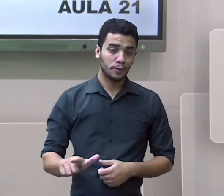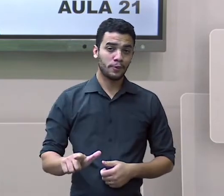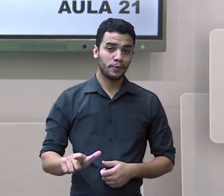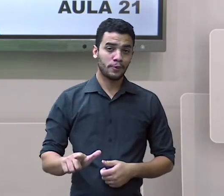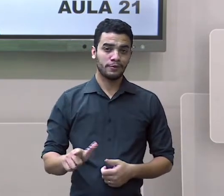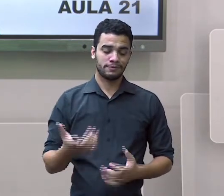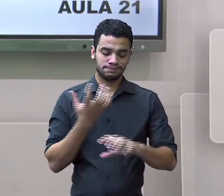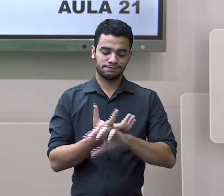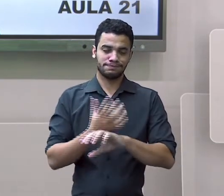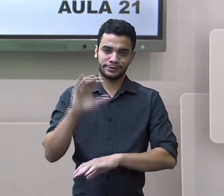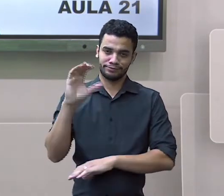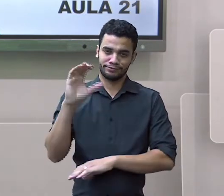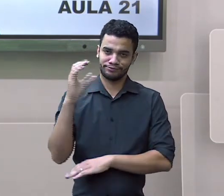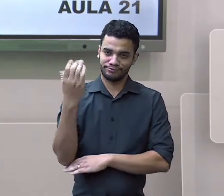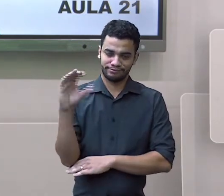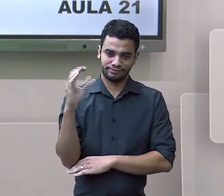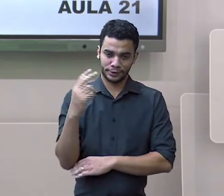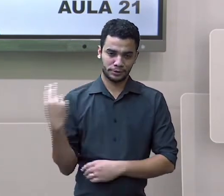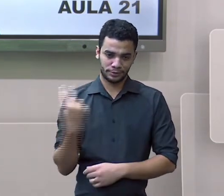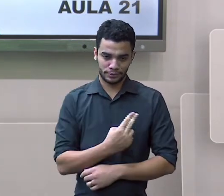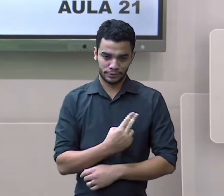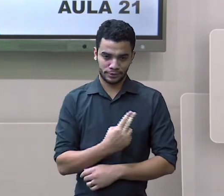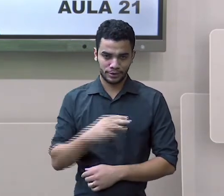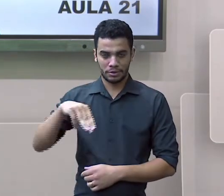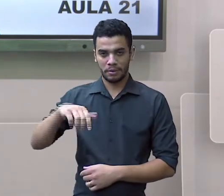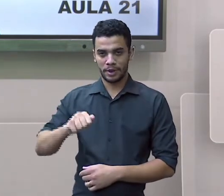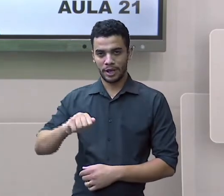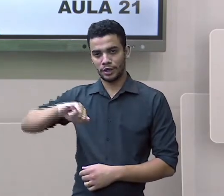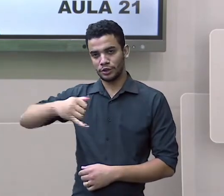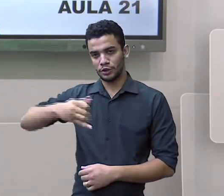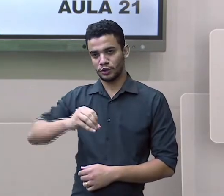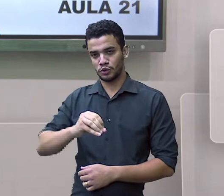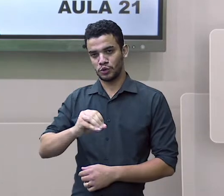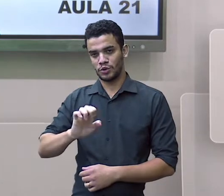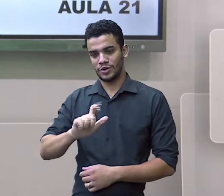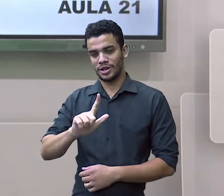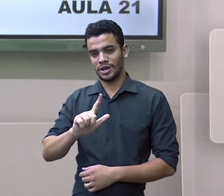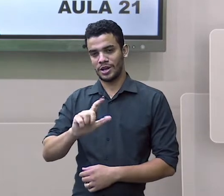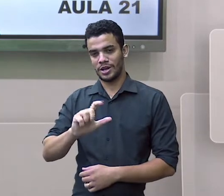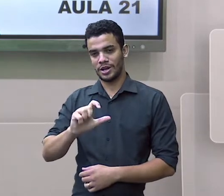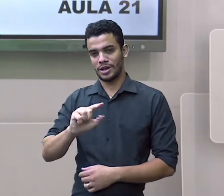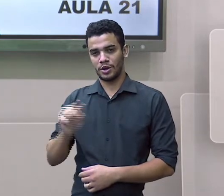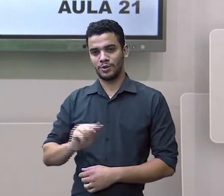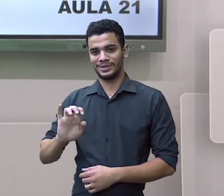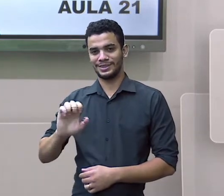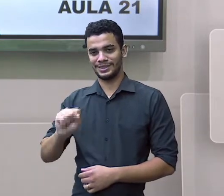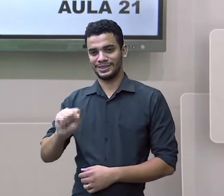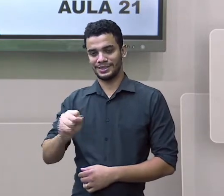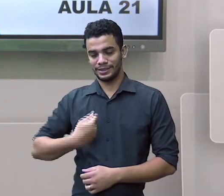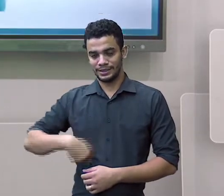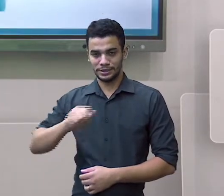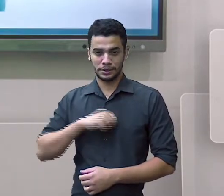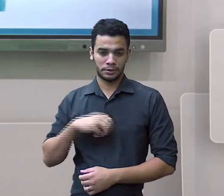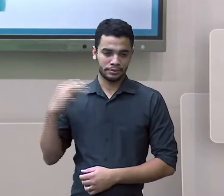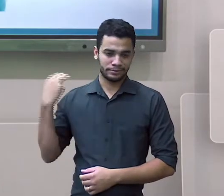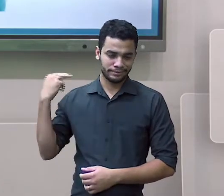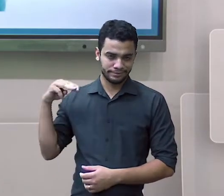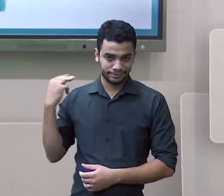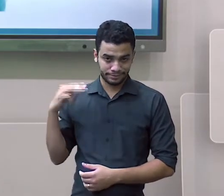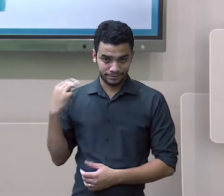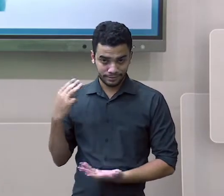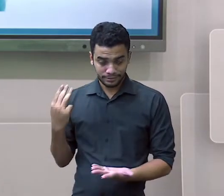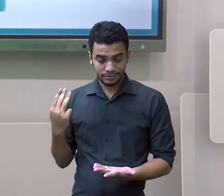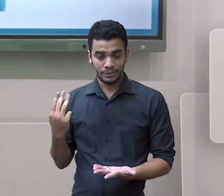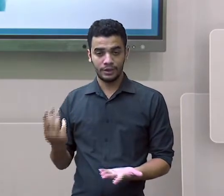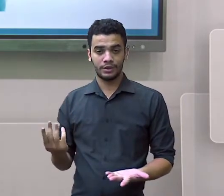Me chamo Majoelze Slorig, para você que ainda não me conhece. Aula 21,